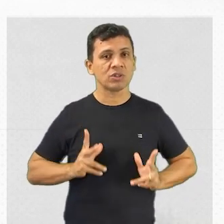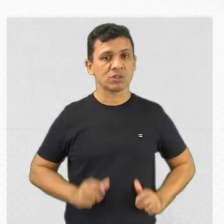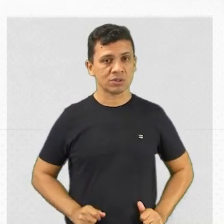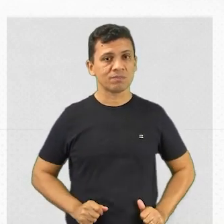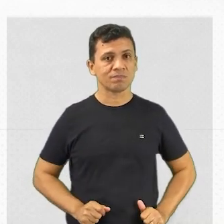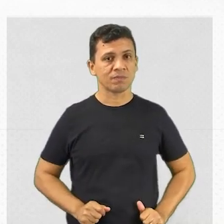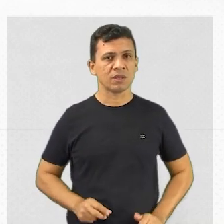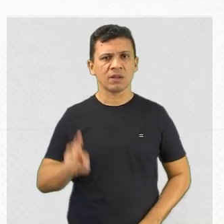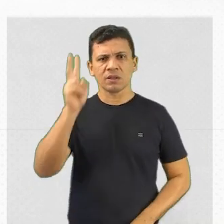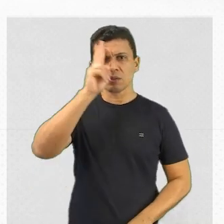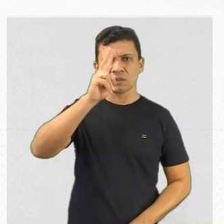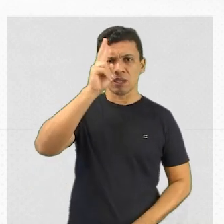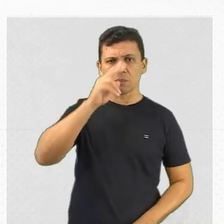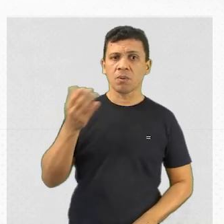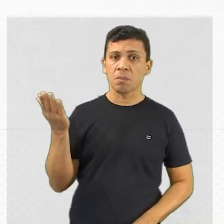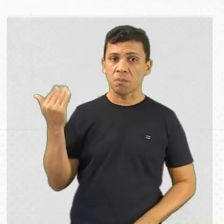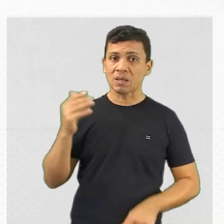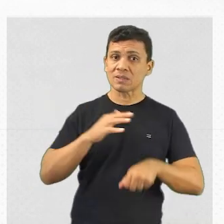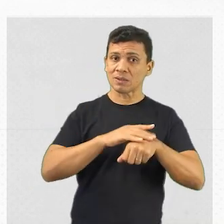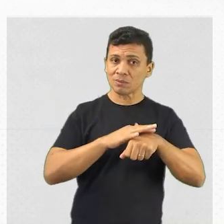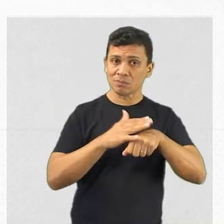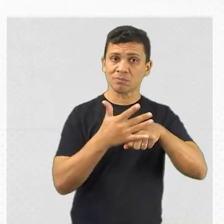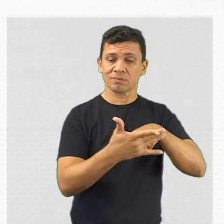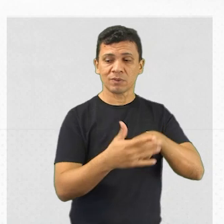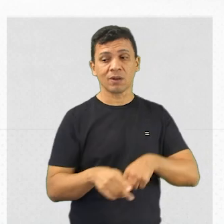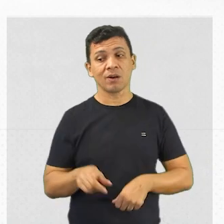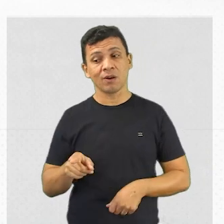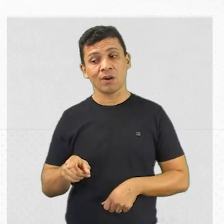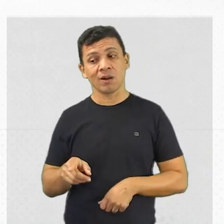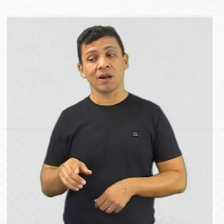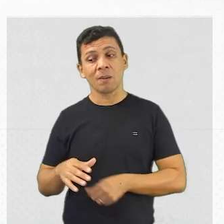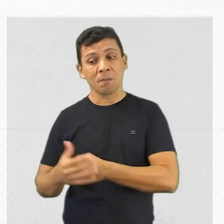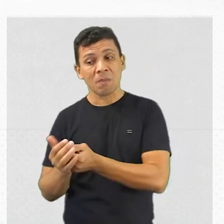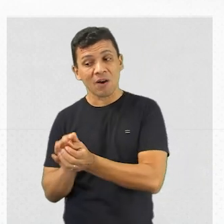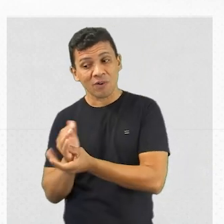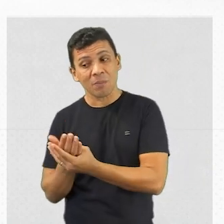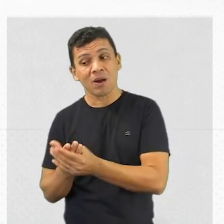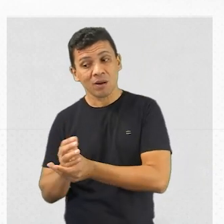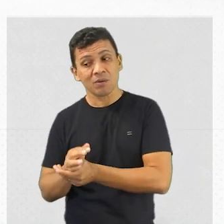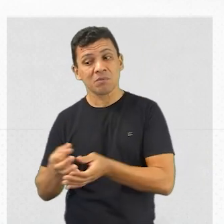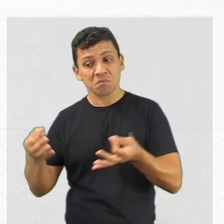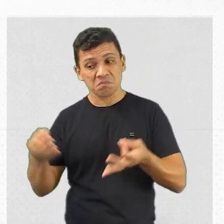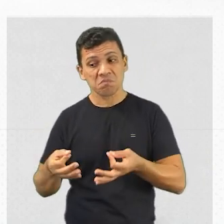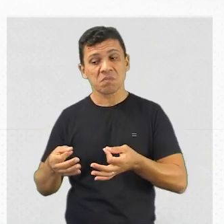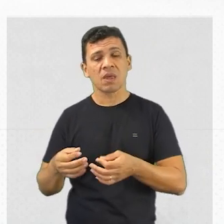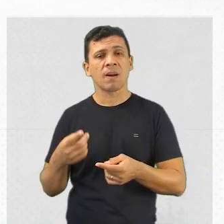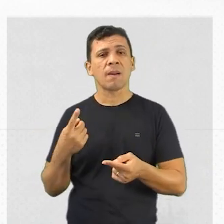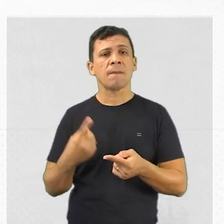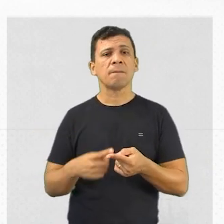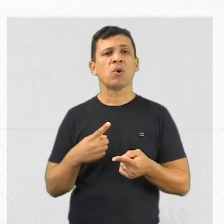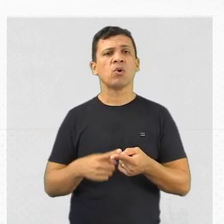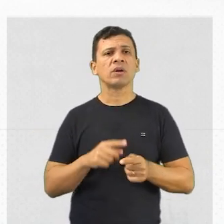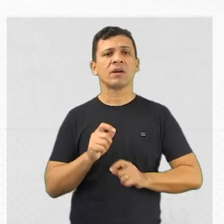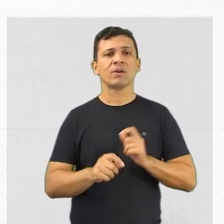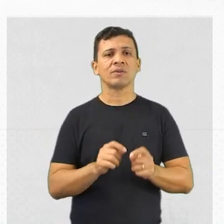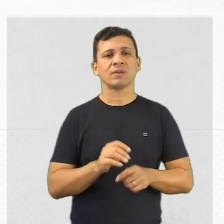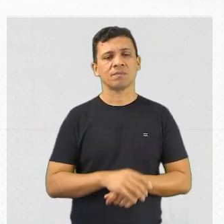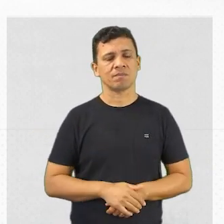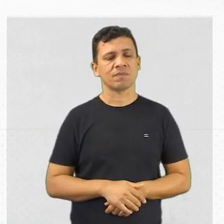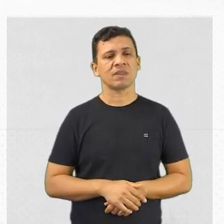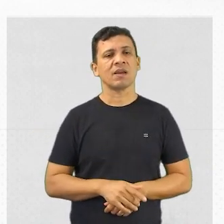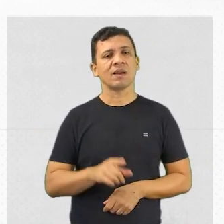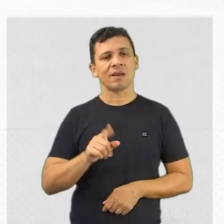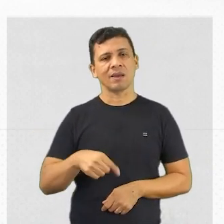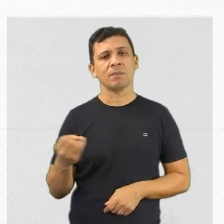pessoal? Lembram que na pandemia o que a gente mais escutava era o quê? Lavem bem as mãos, né? Porque é uma forma